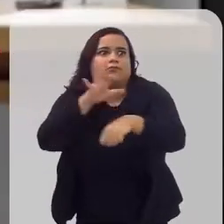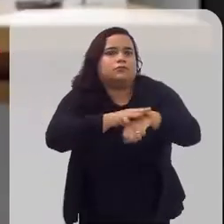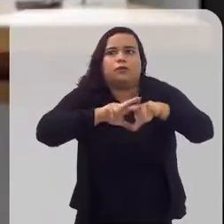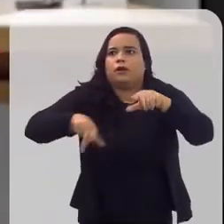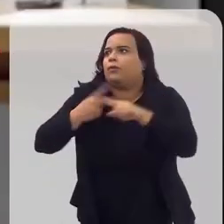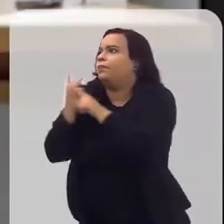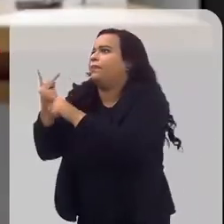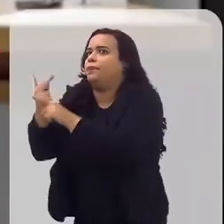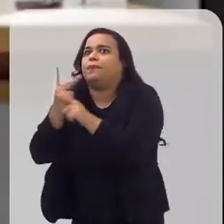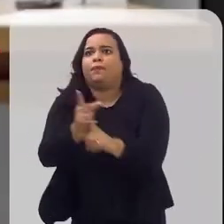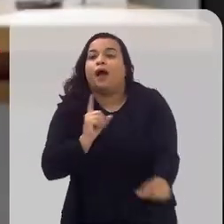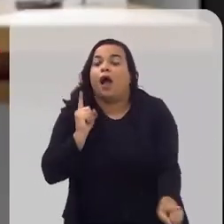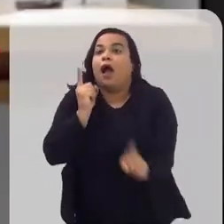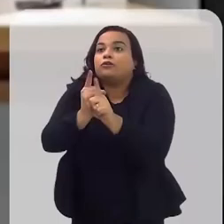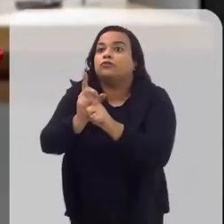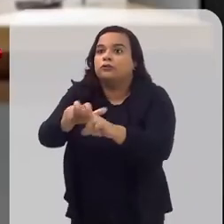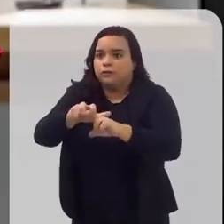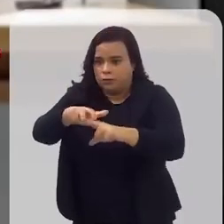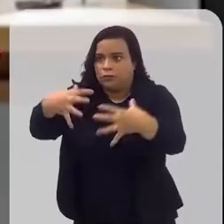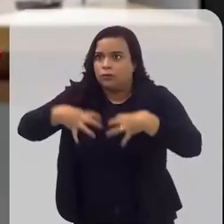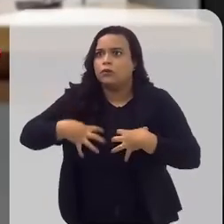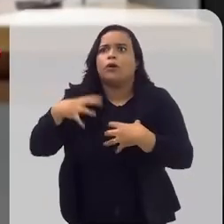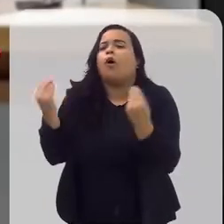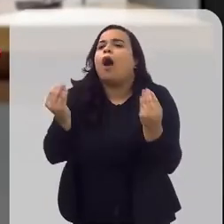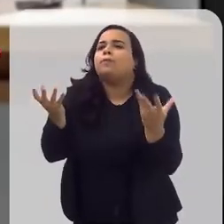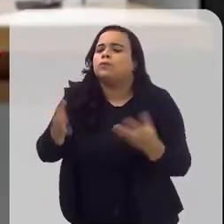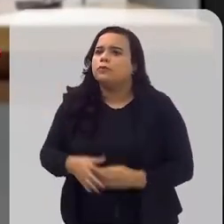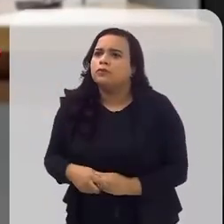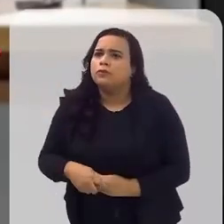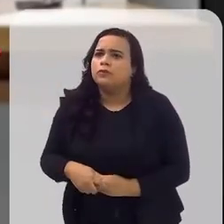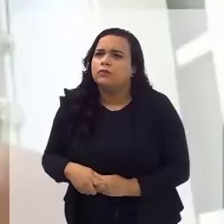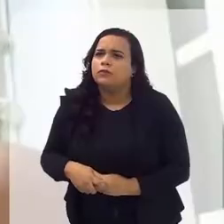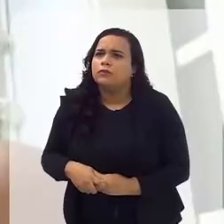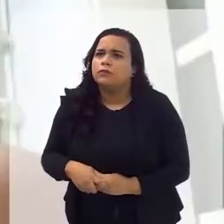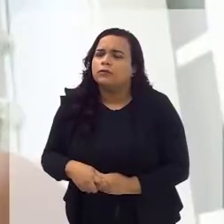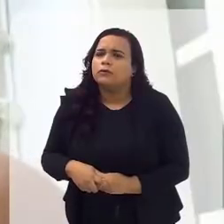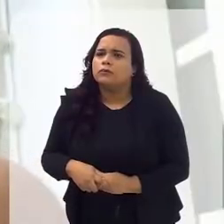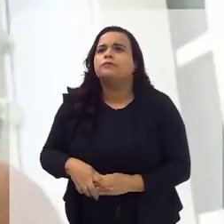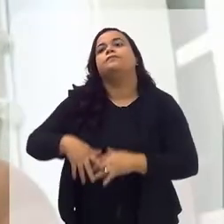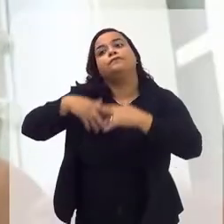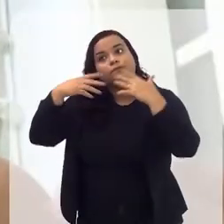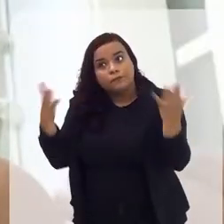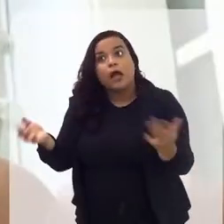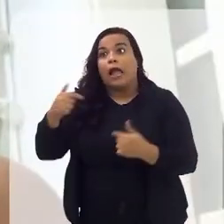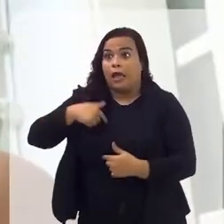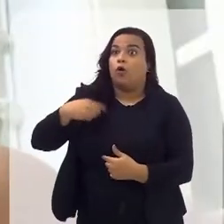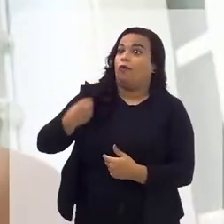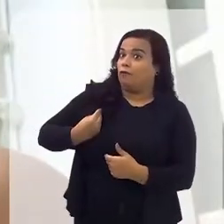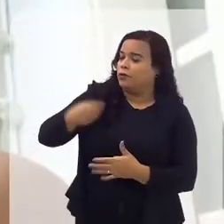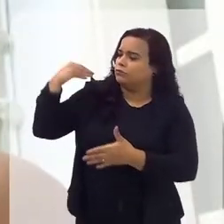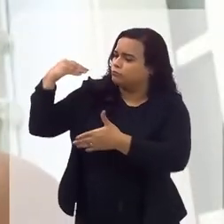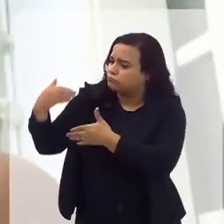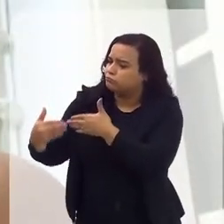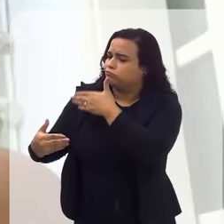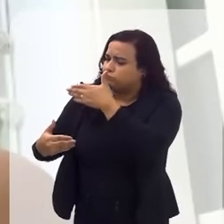de um lado do outro. Como é que você achou o caminho, Ingrid? Então, eu fui convivendo com isso, né, com